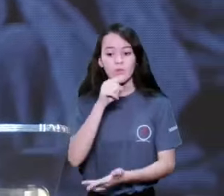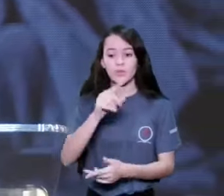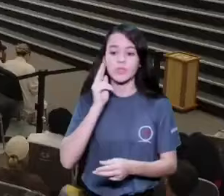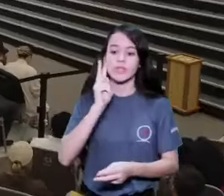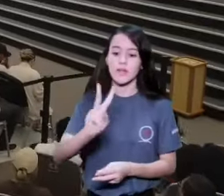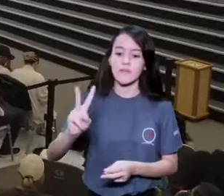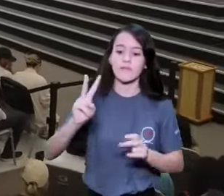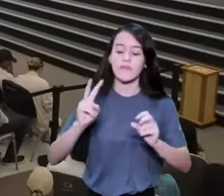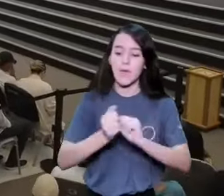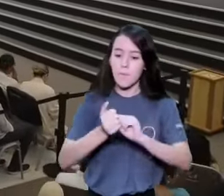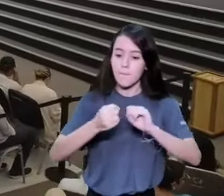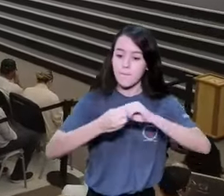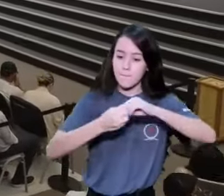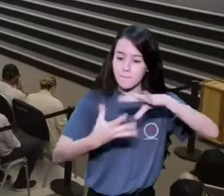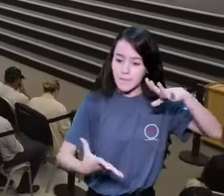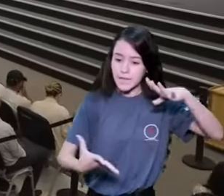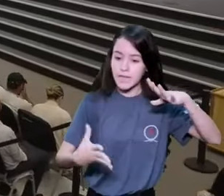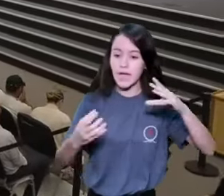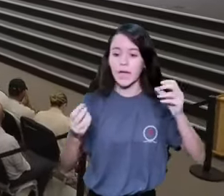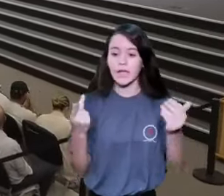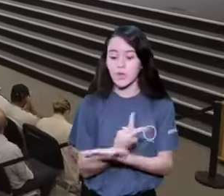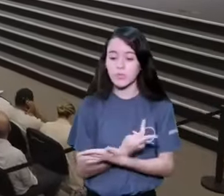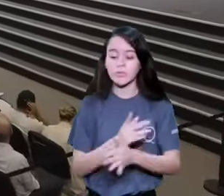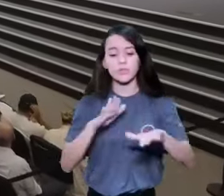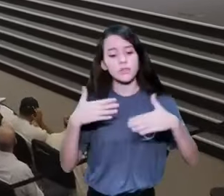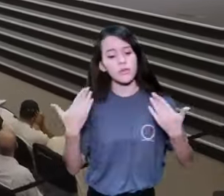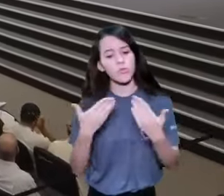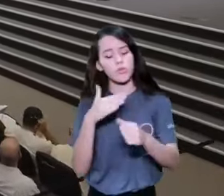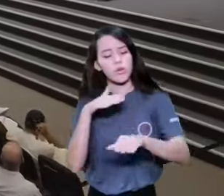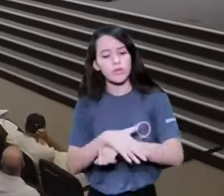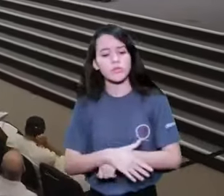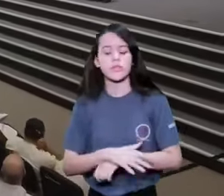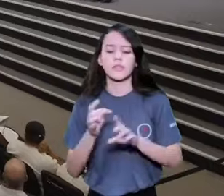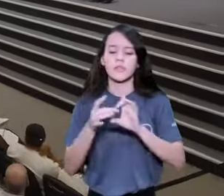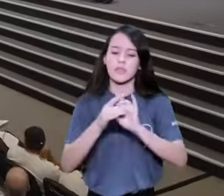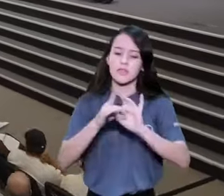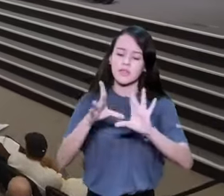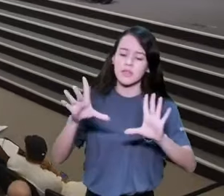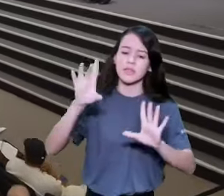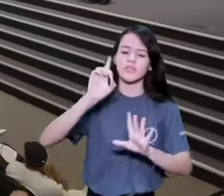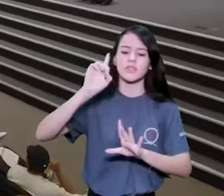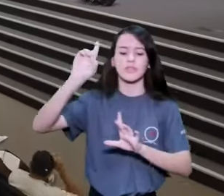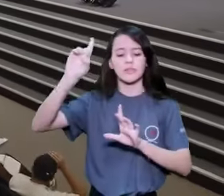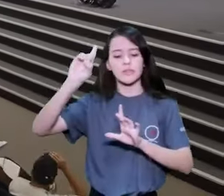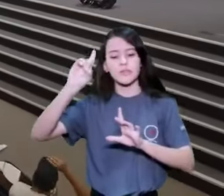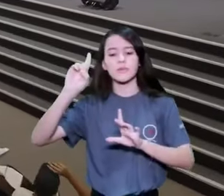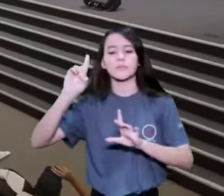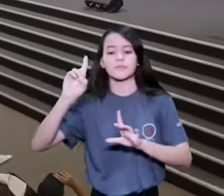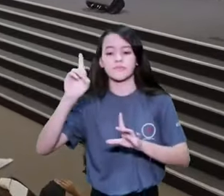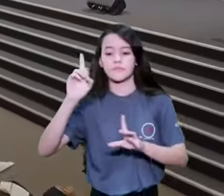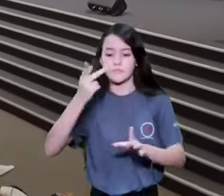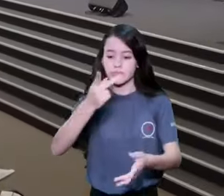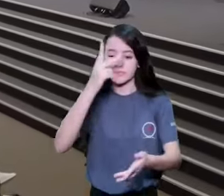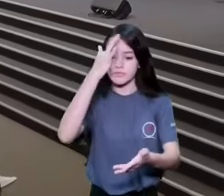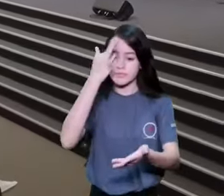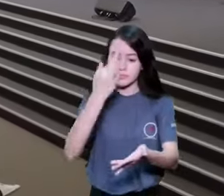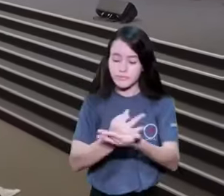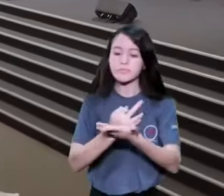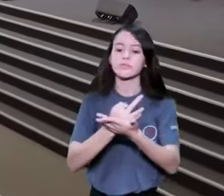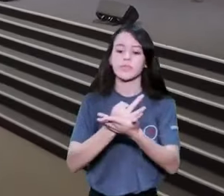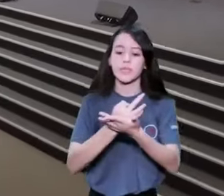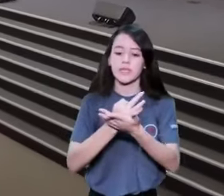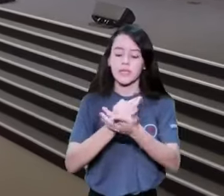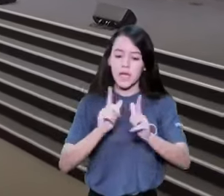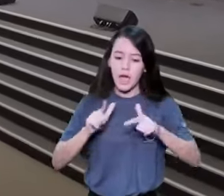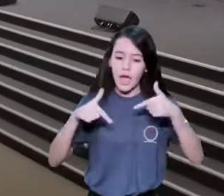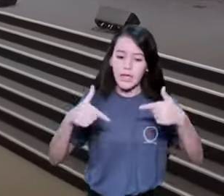vai ver o milagre Então esta noite deixa Deus fluir a sua fé